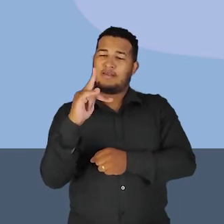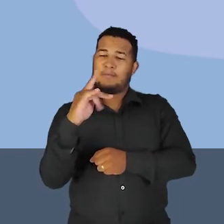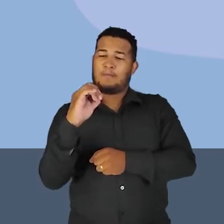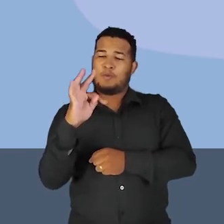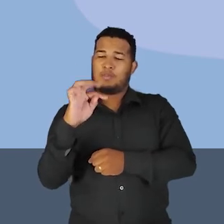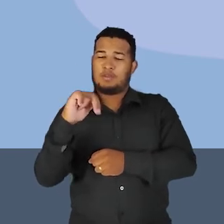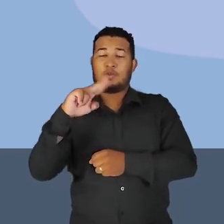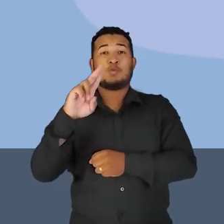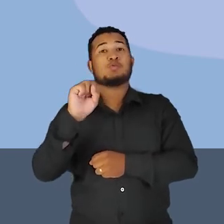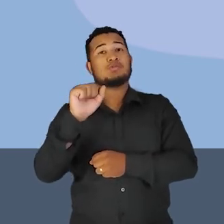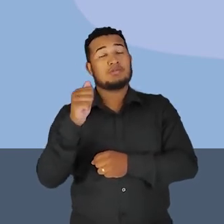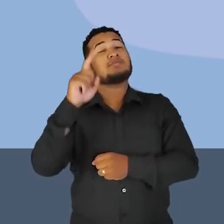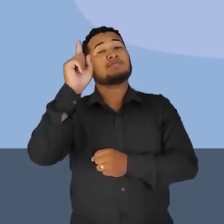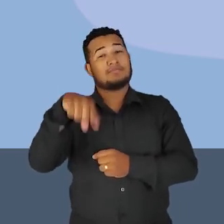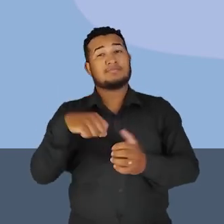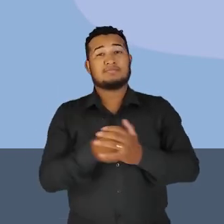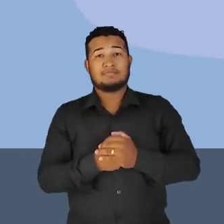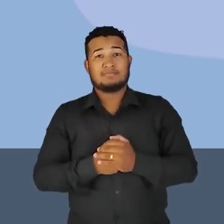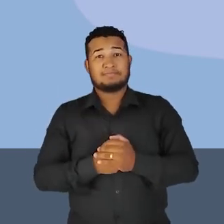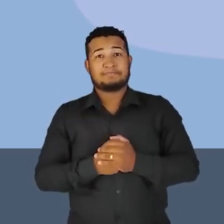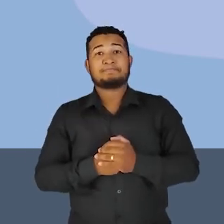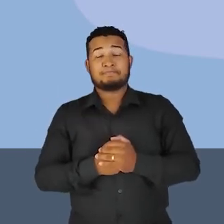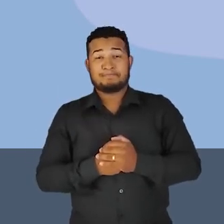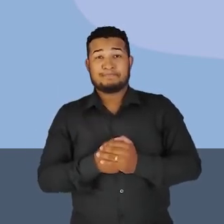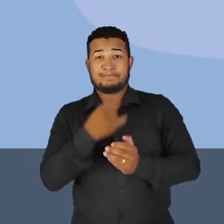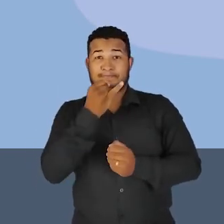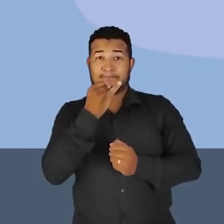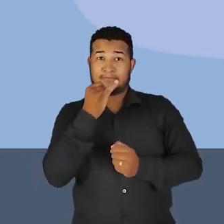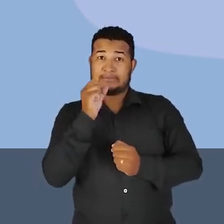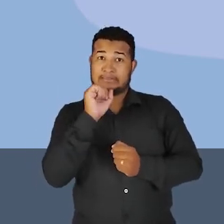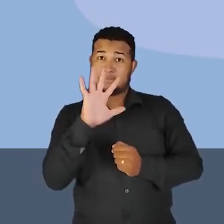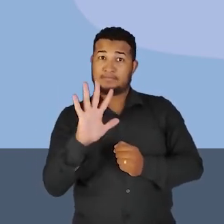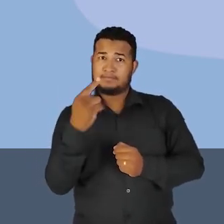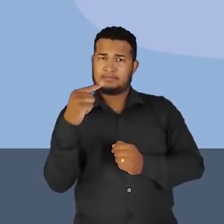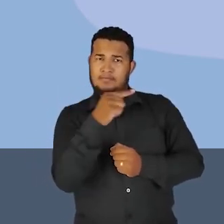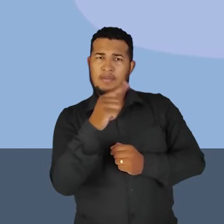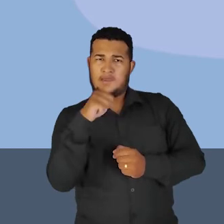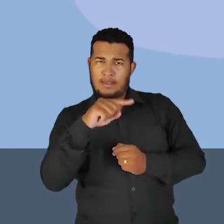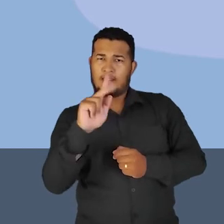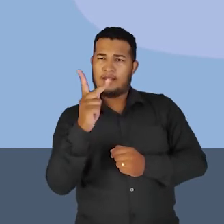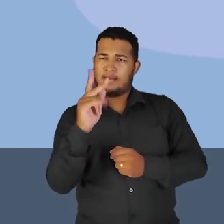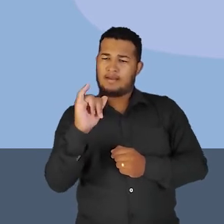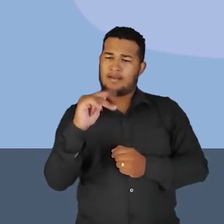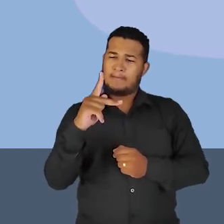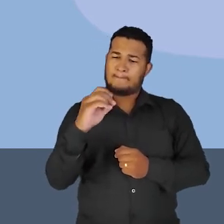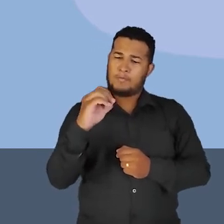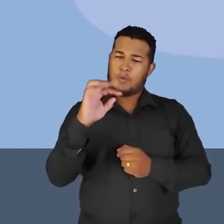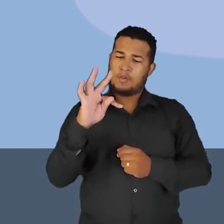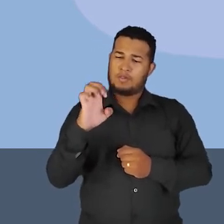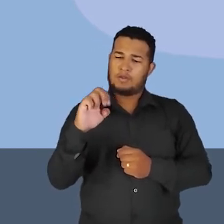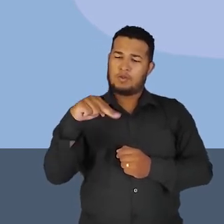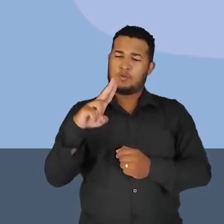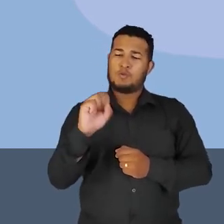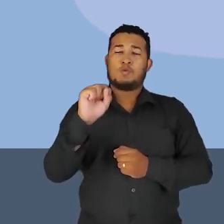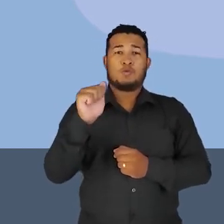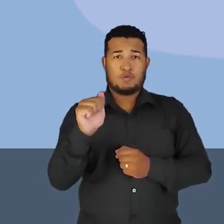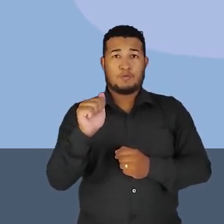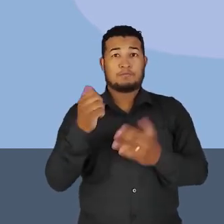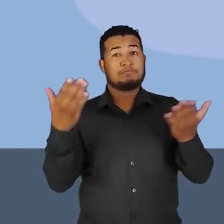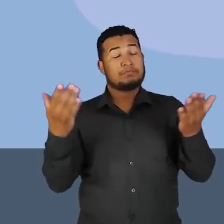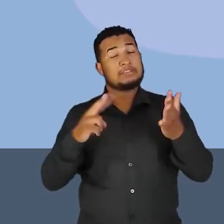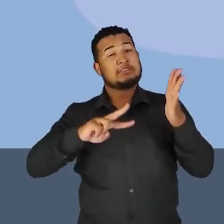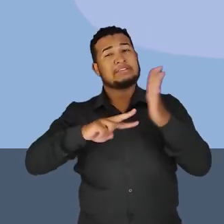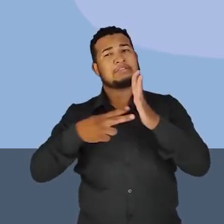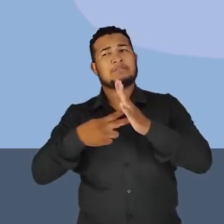retângulo no caso. E sendo ele o vetor, sendo ele a hipotenusa, então nós vamos lançar